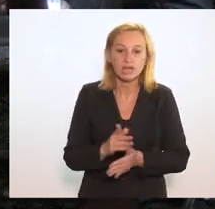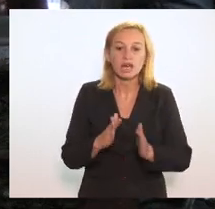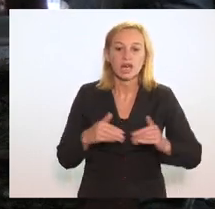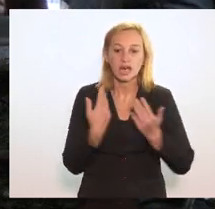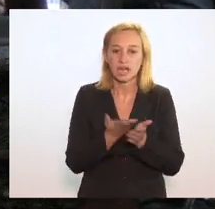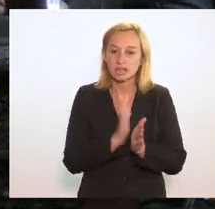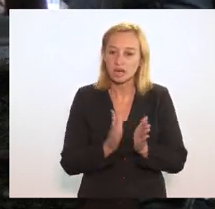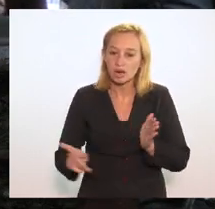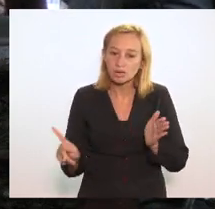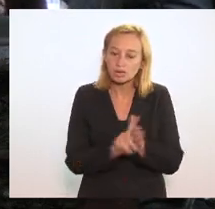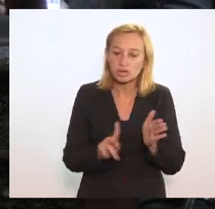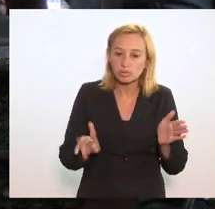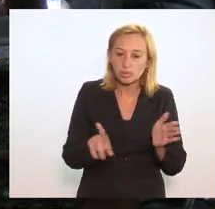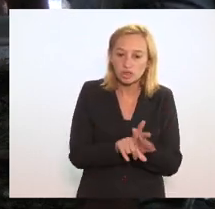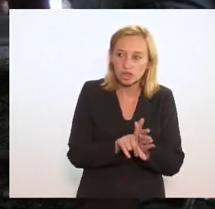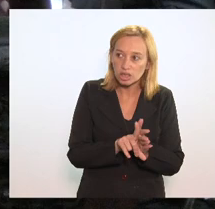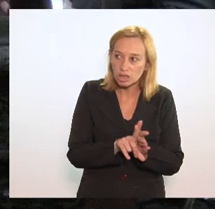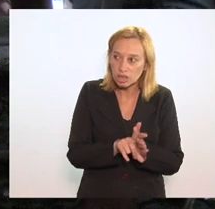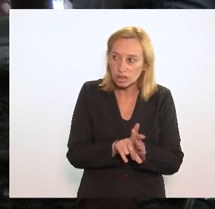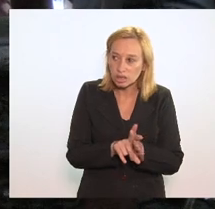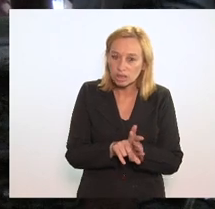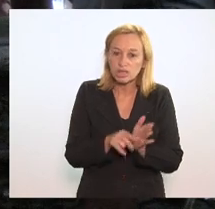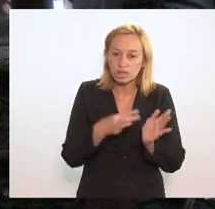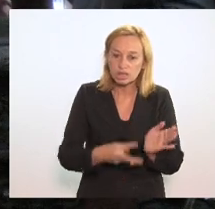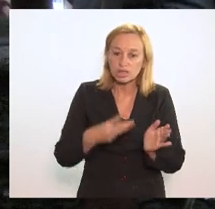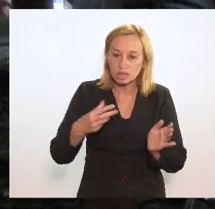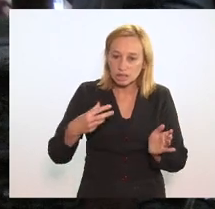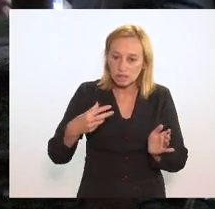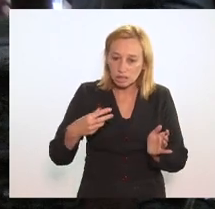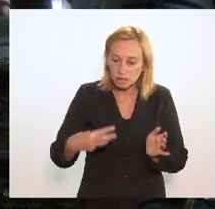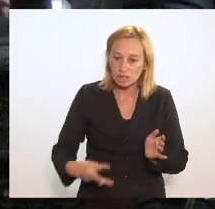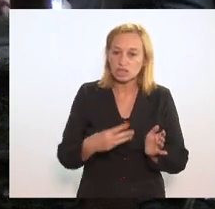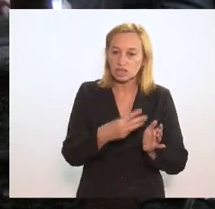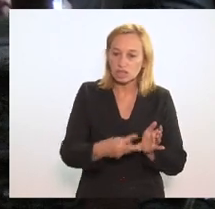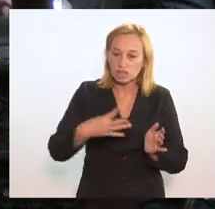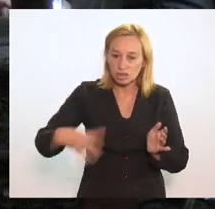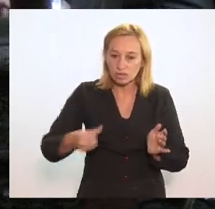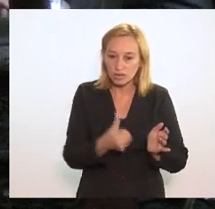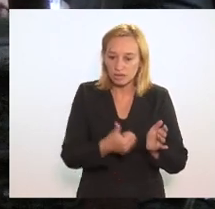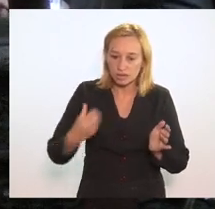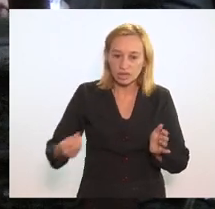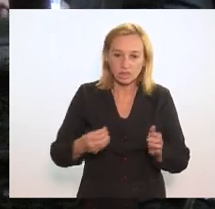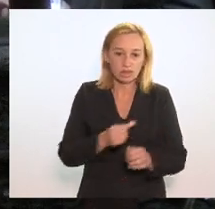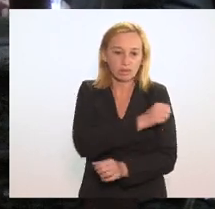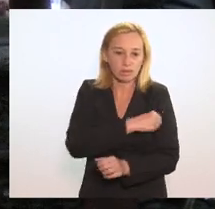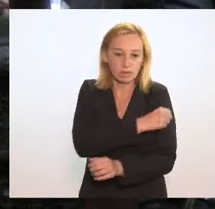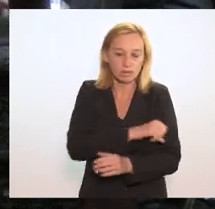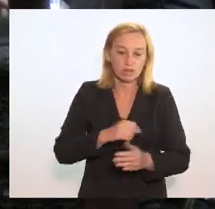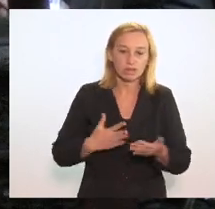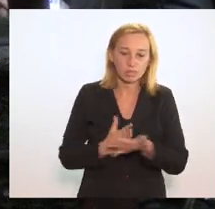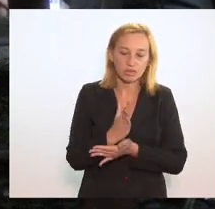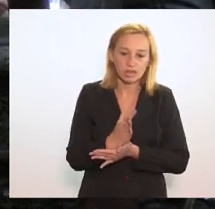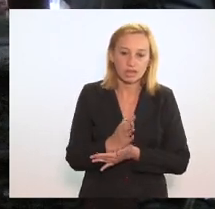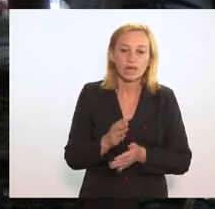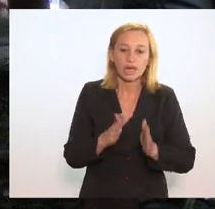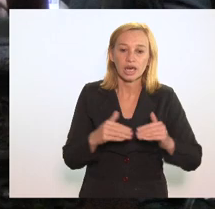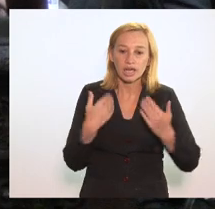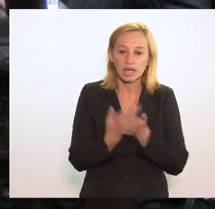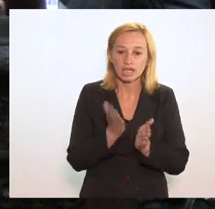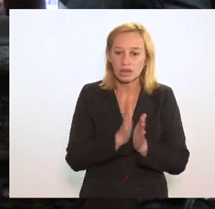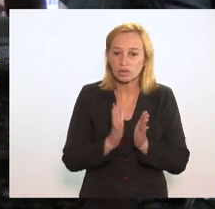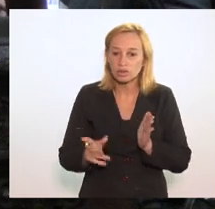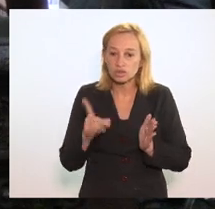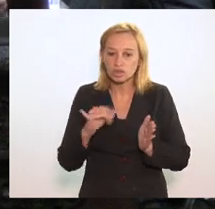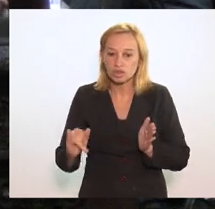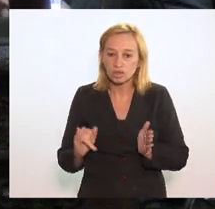aprovados. Requer inclusão na ordem do dia do projeto de lei 3339/20, enfermeira Regiane, senhores que aprovam, permaneçam como estão aprovados. Requer inclusão